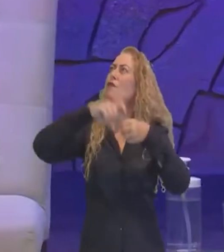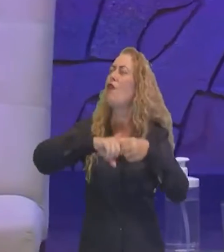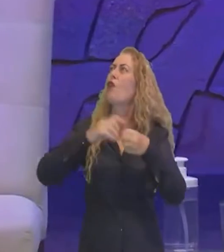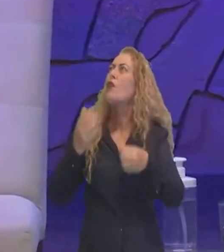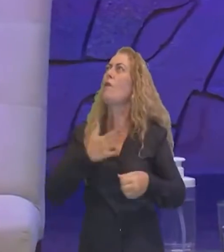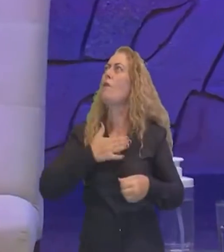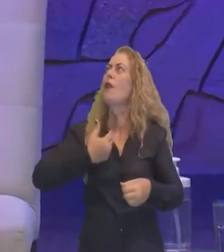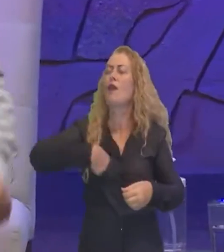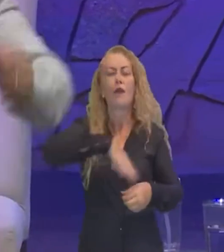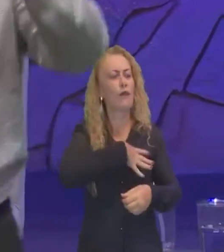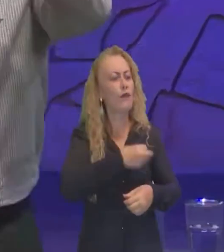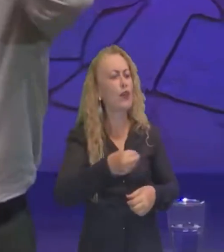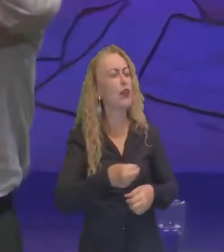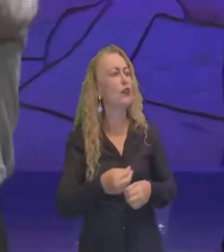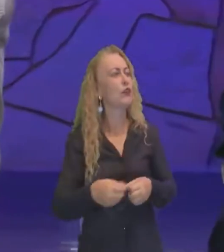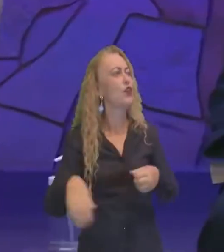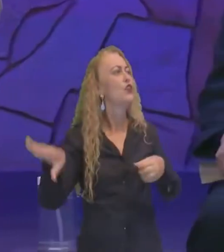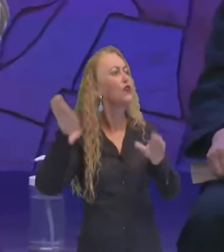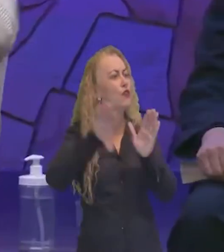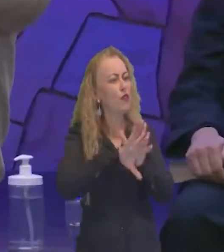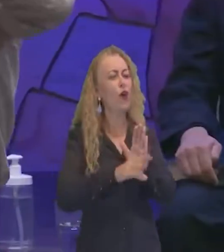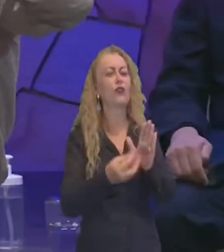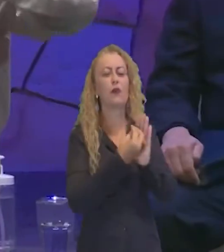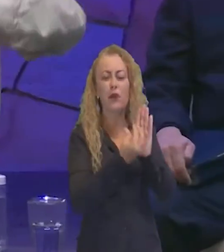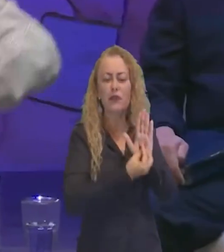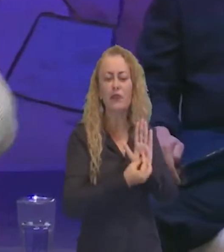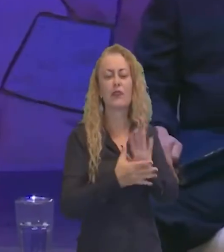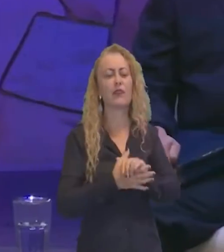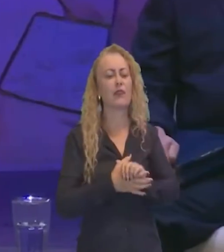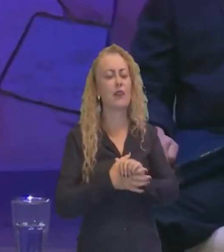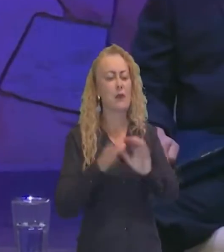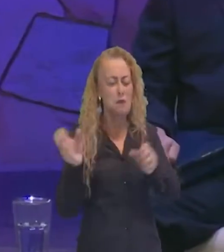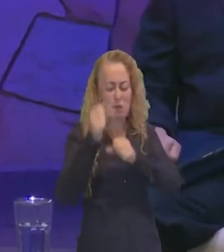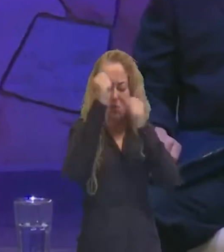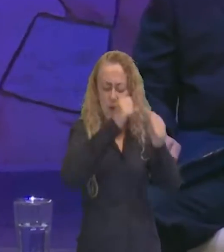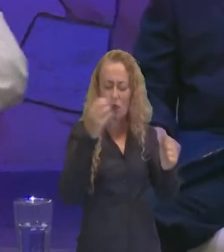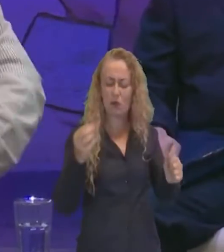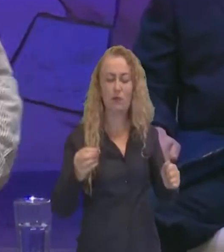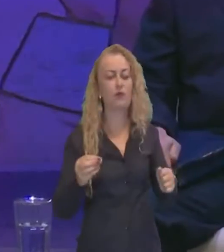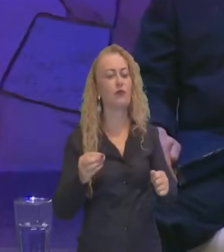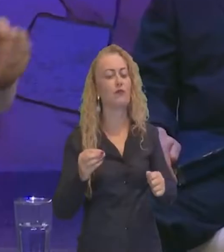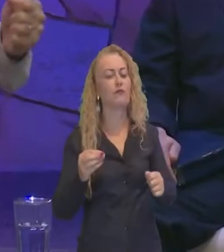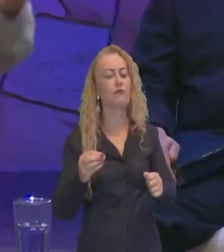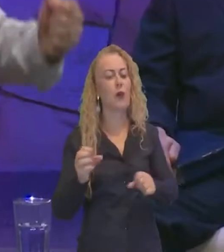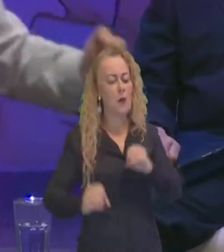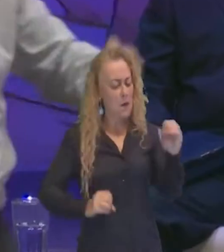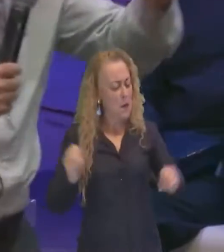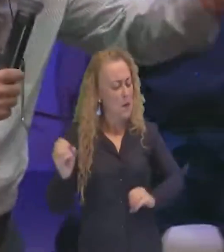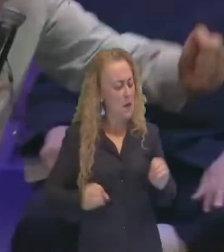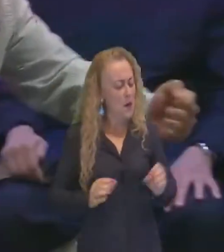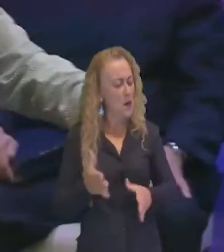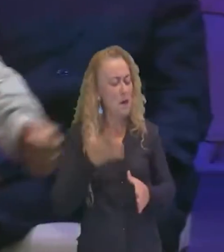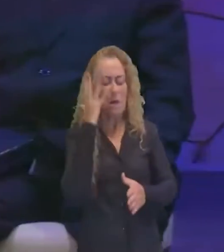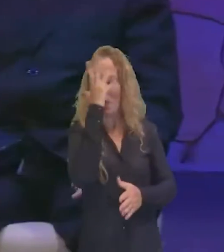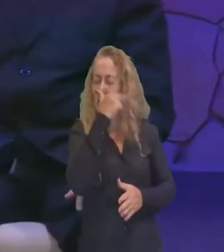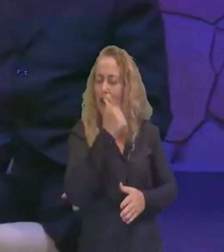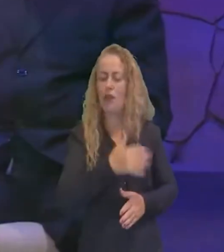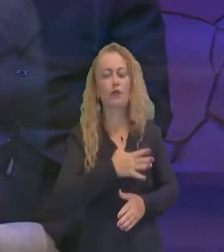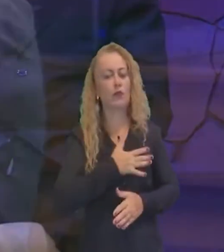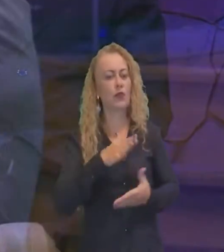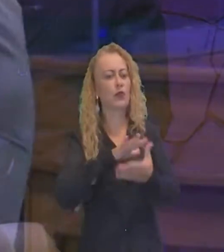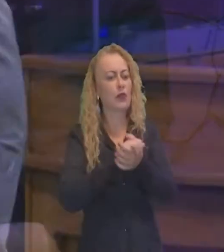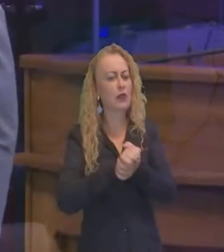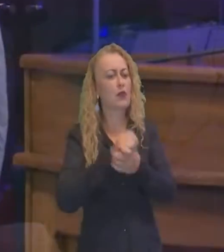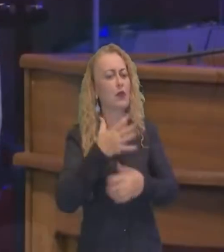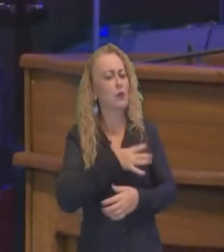para trazer a minha filha, eu creio que o Senhor tem poder para fazer uma obra poderosa na vida do meu filho, da minha esposa, do meu marido,